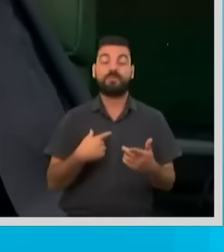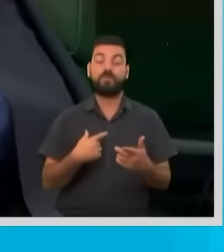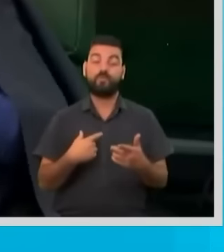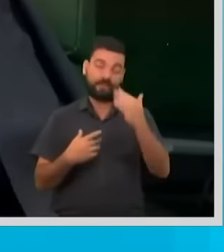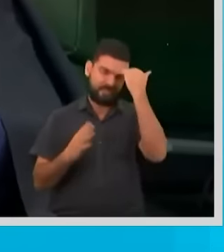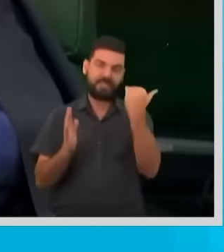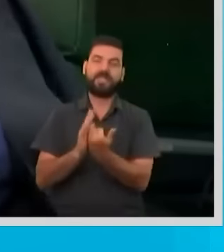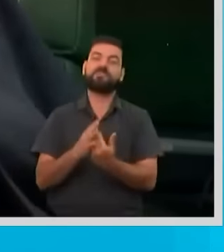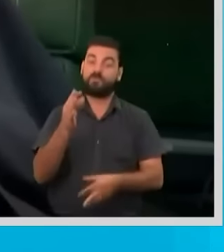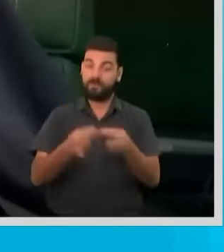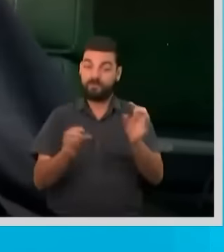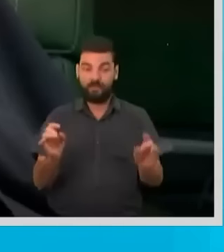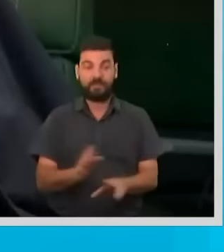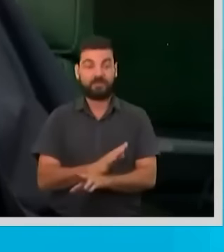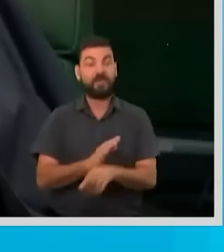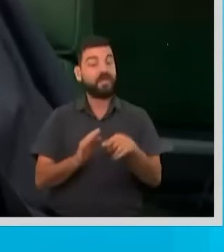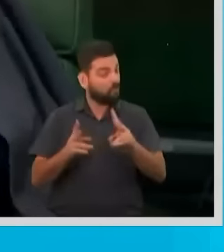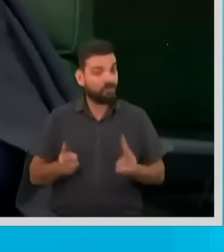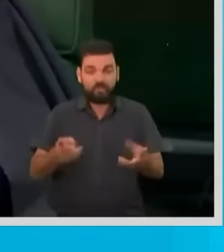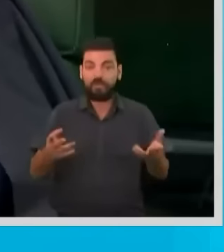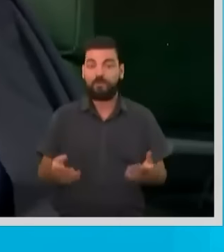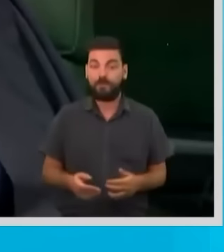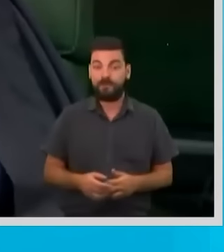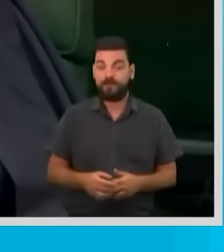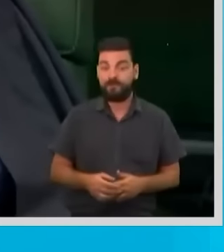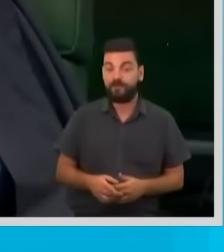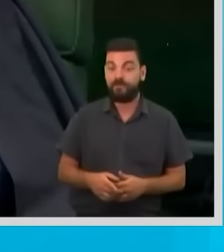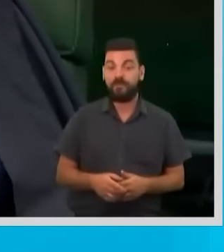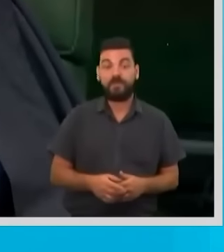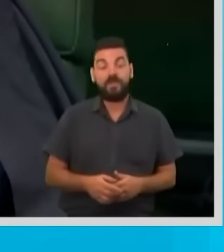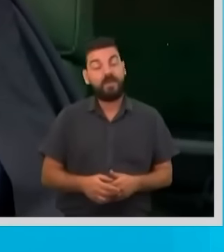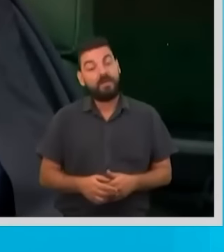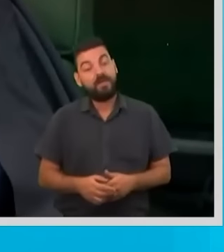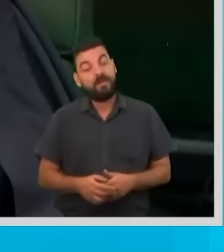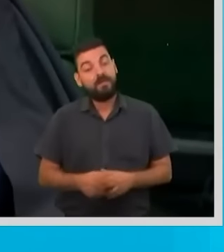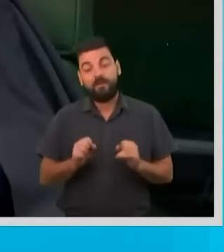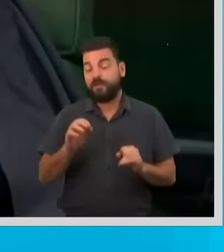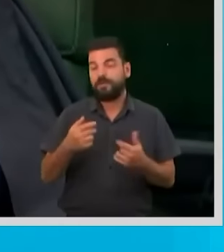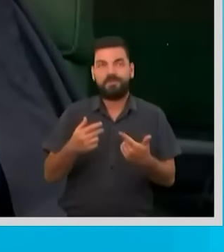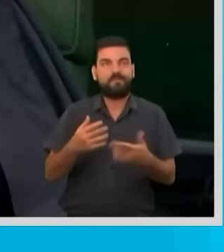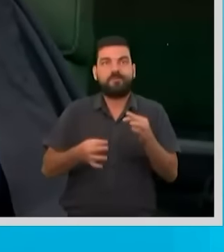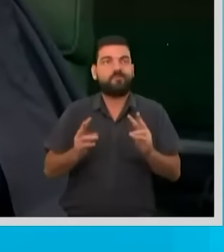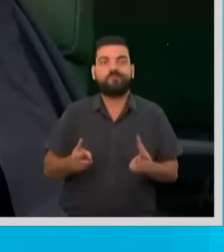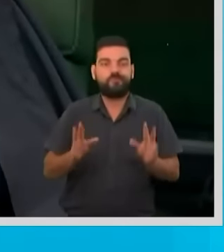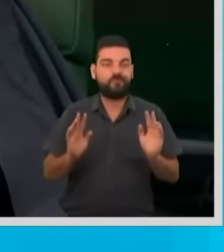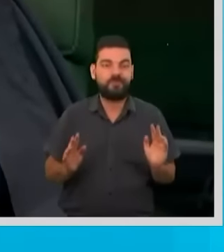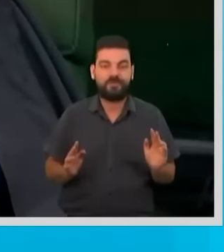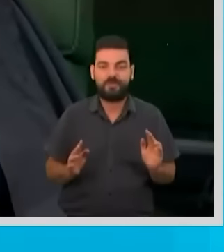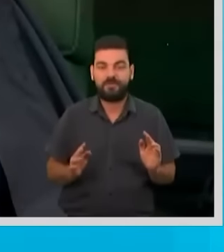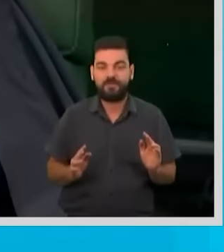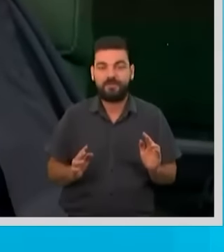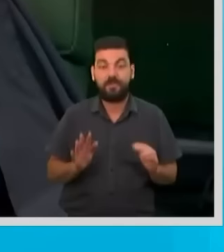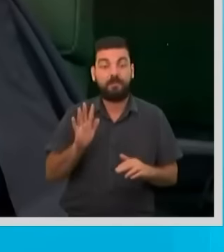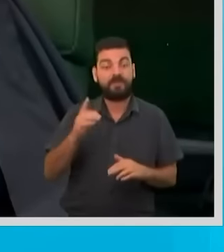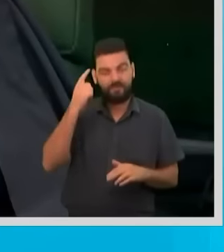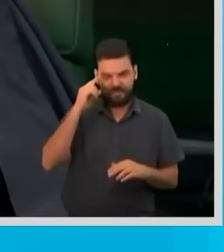respeitados né os países que não estão sendo respeitados também estão tendo sanções assim duras em relação às plataformas então Eh nesse